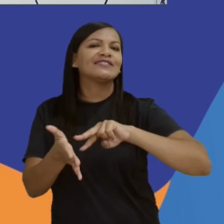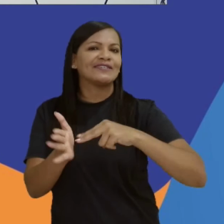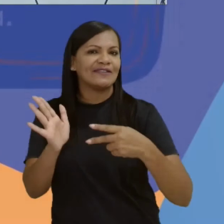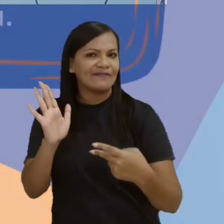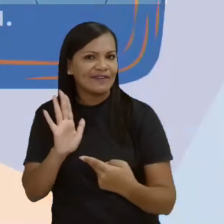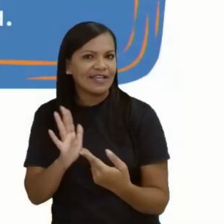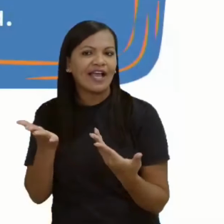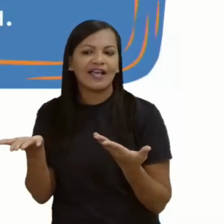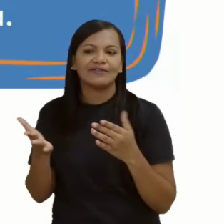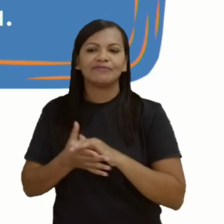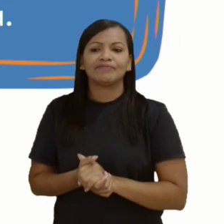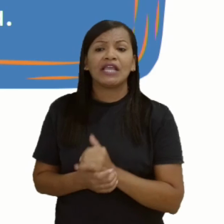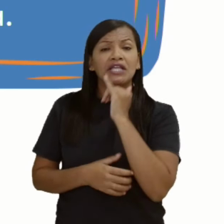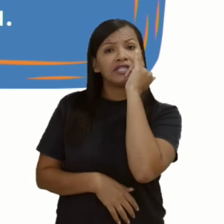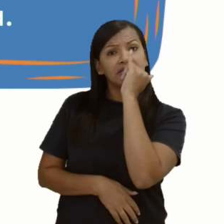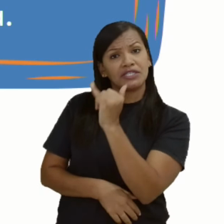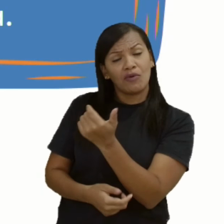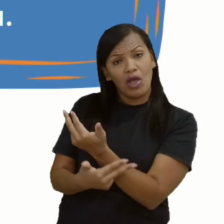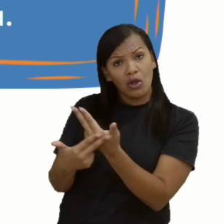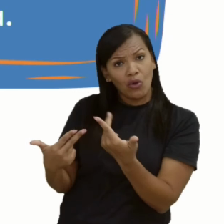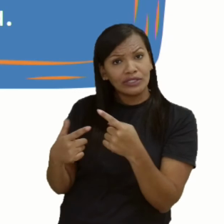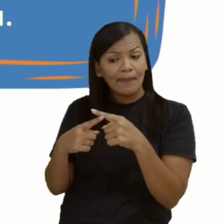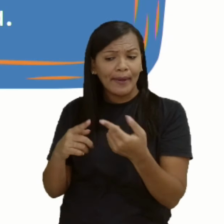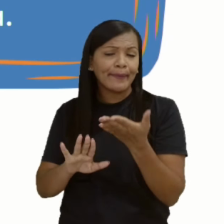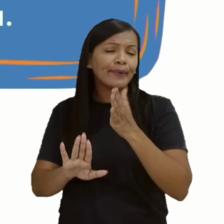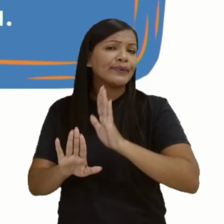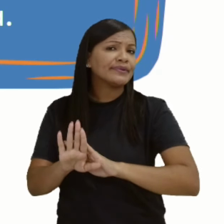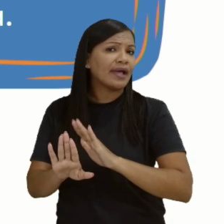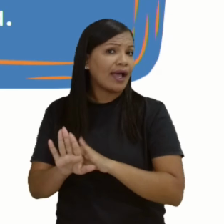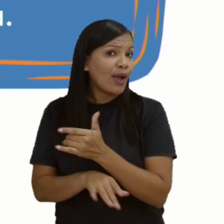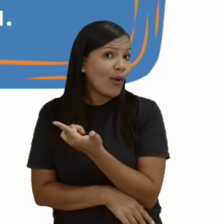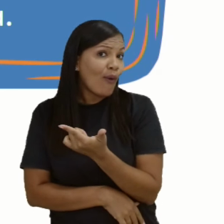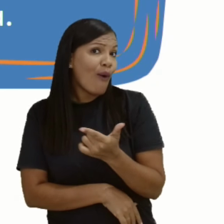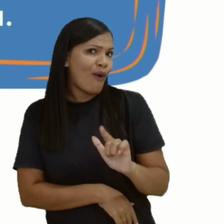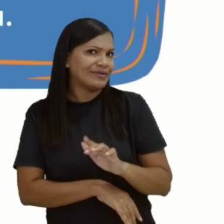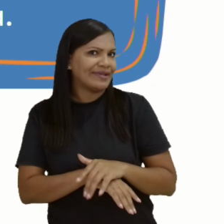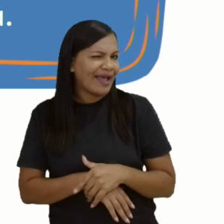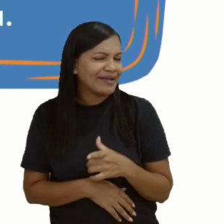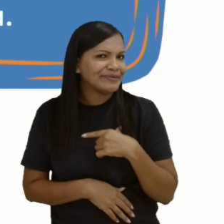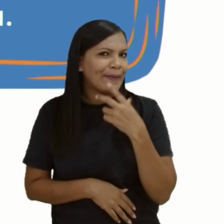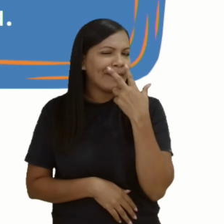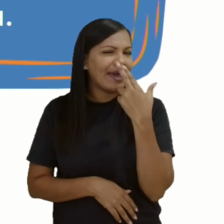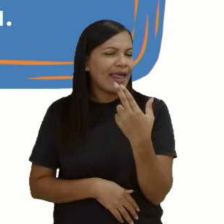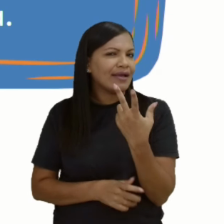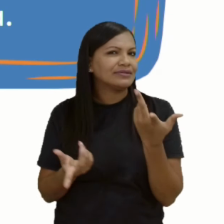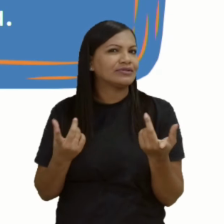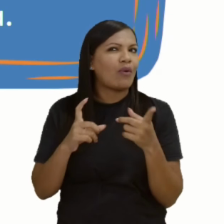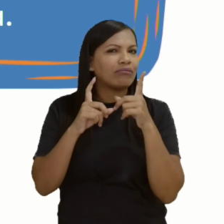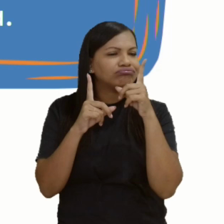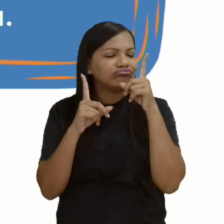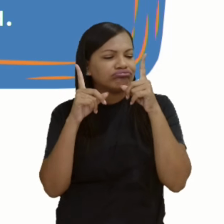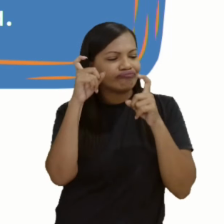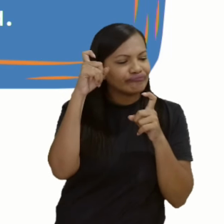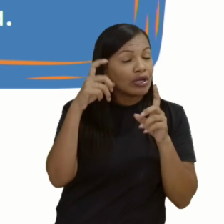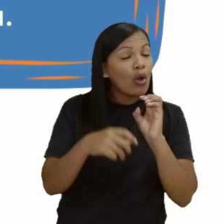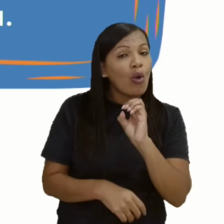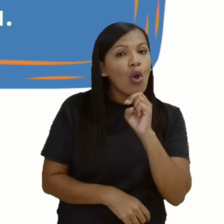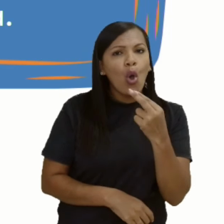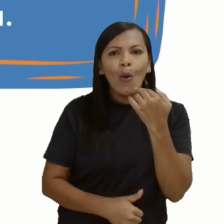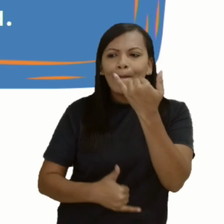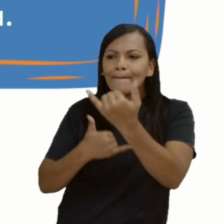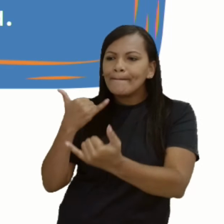você. Dizer uma coisa, mas quer dizer outra, geralmente com sarcasmo ou